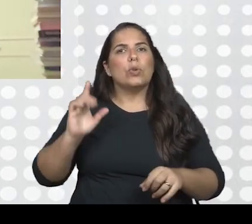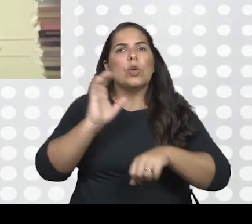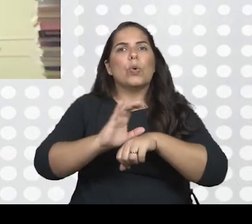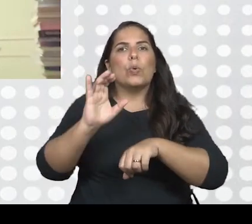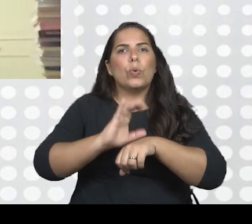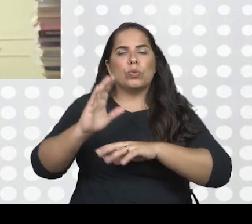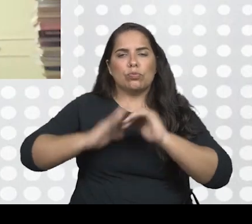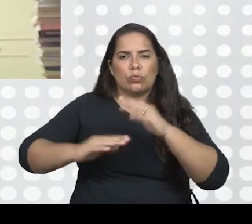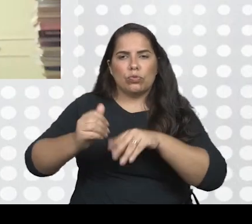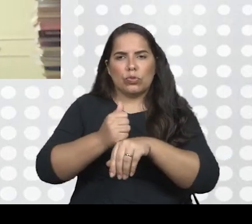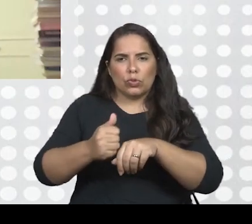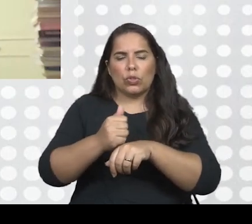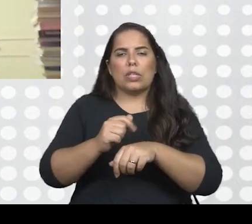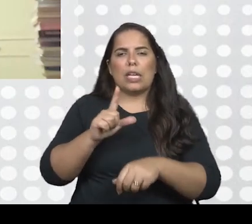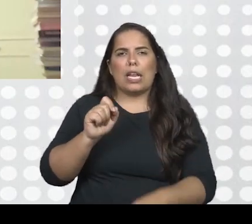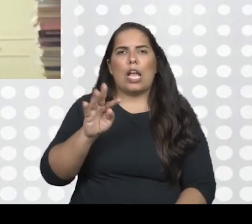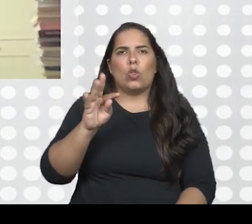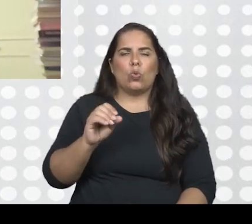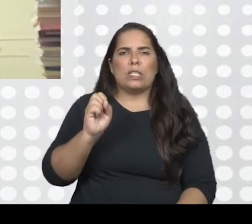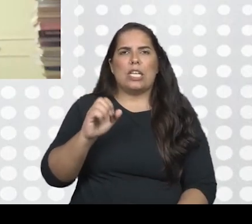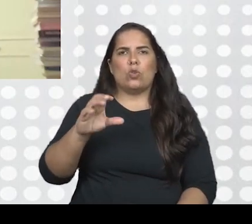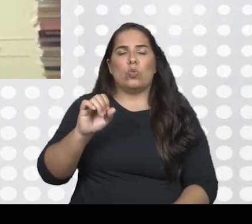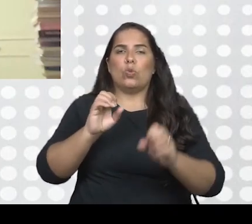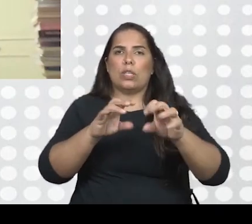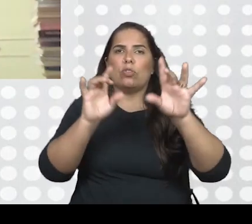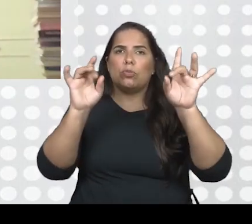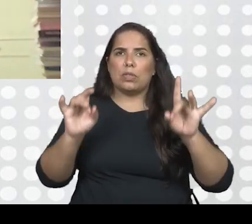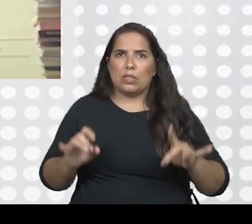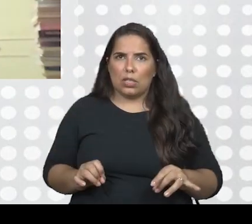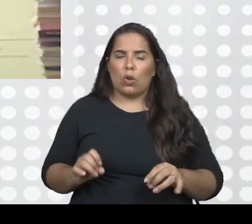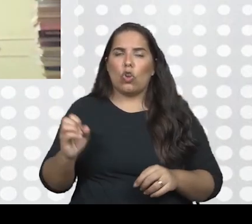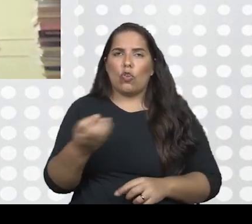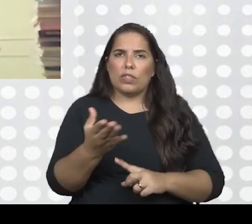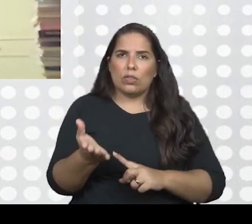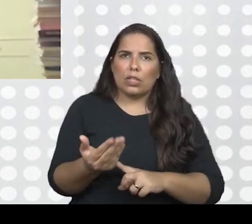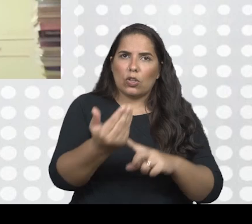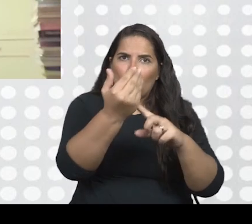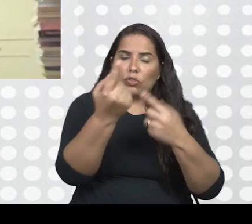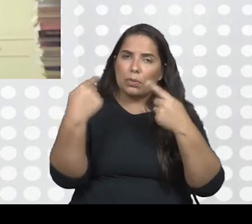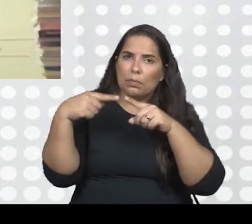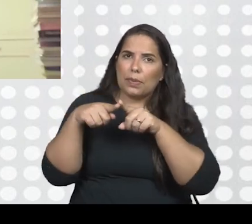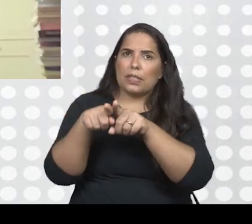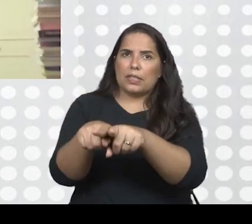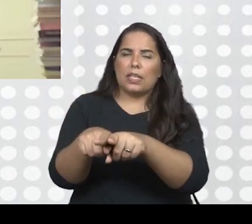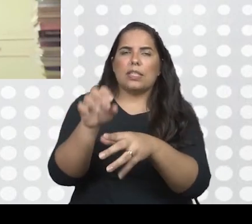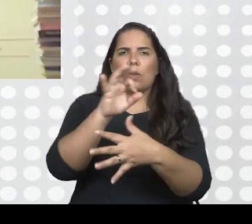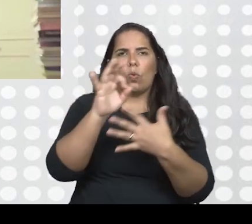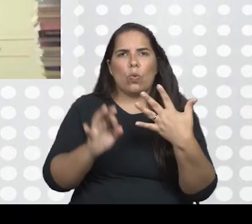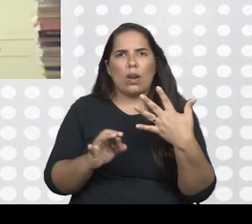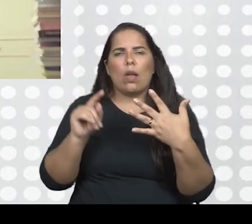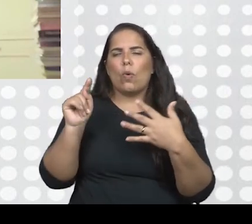de especialização lato sensu em Educação Especial e Inovação Tecnológica, em parceria, né, da Rural